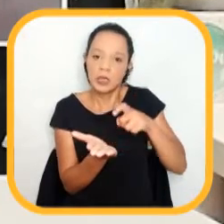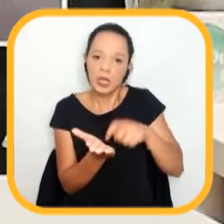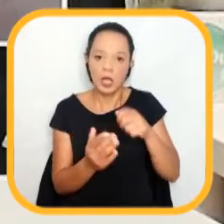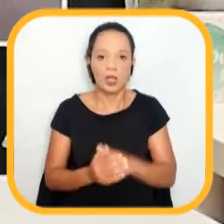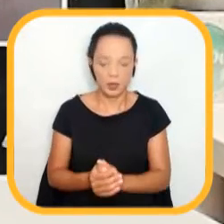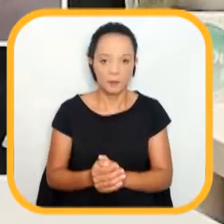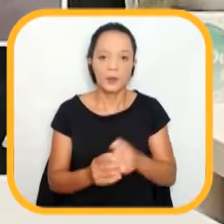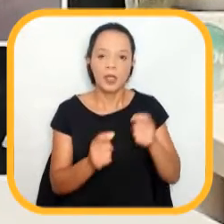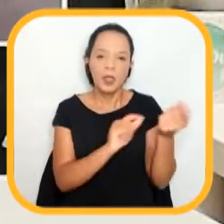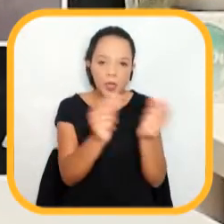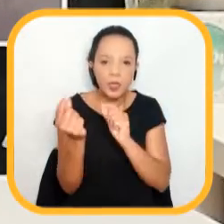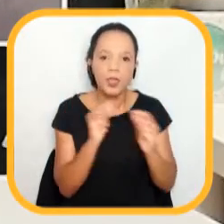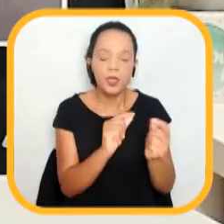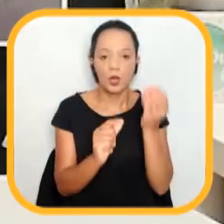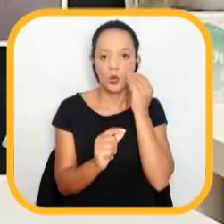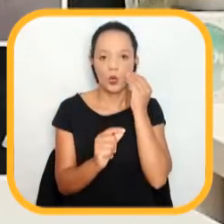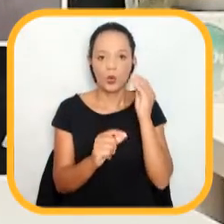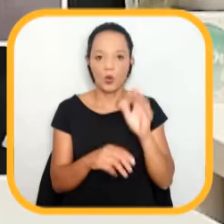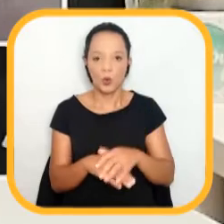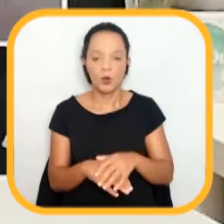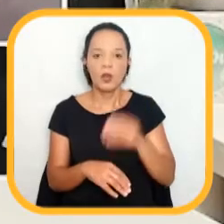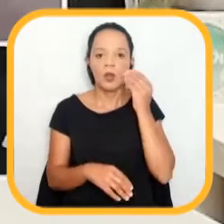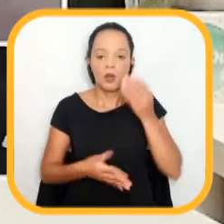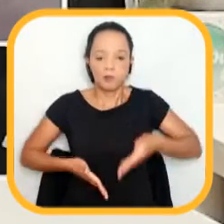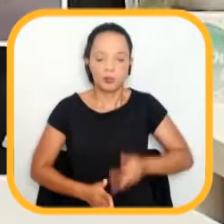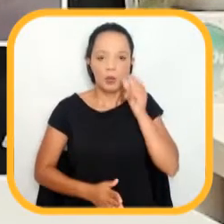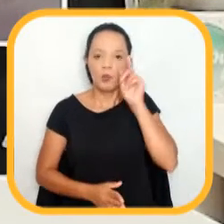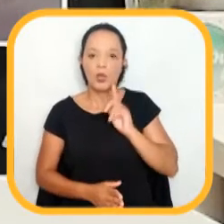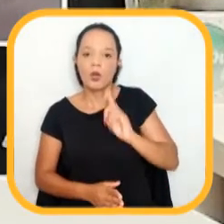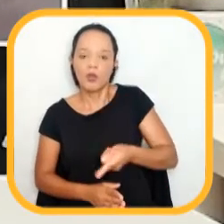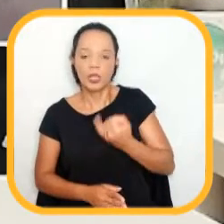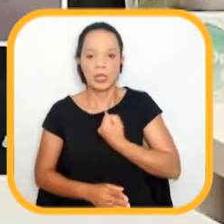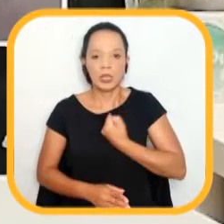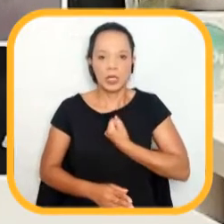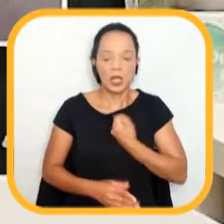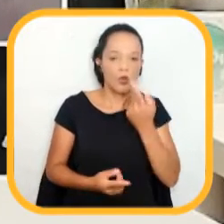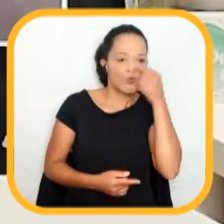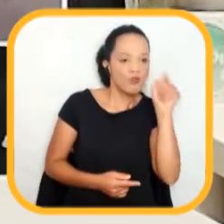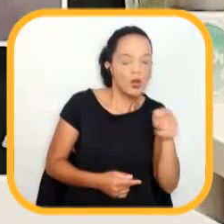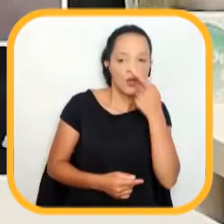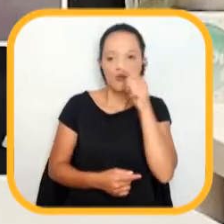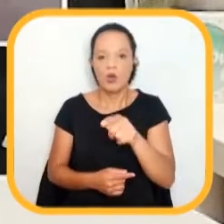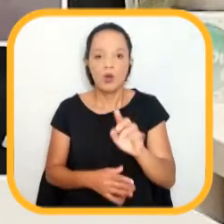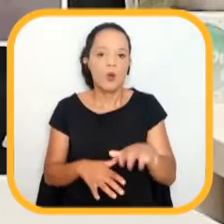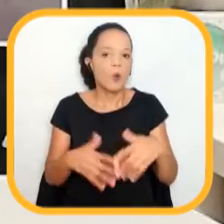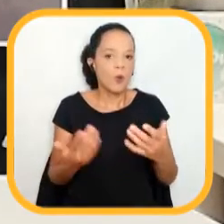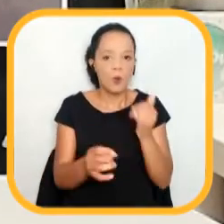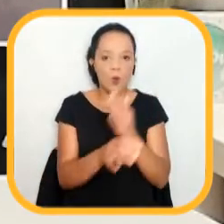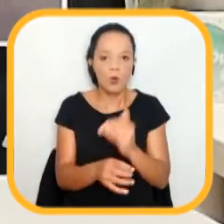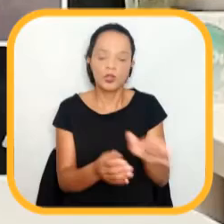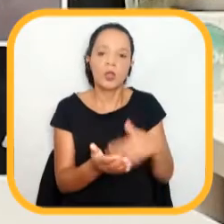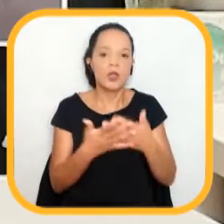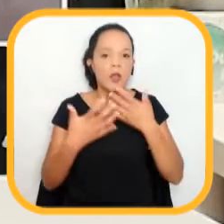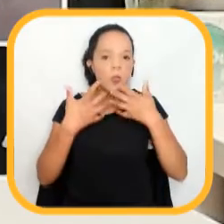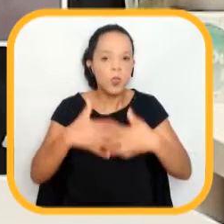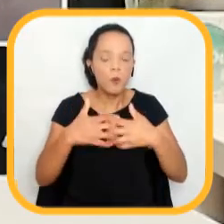uma necessidade. Os debates sobre conceitos de sexo biológico, identidade e expressão de género e género não binário